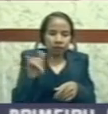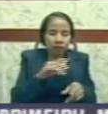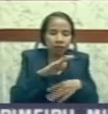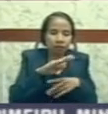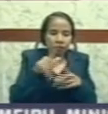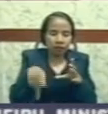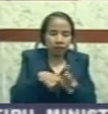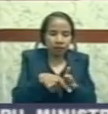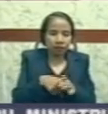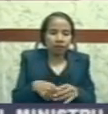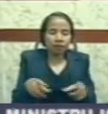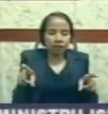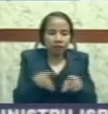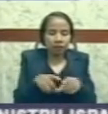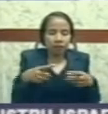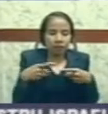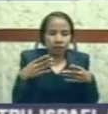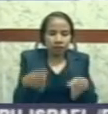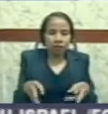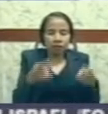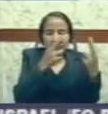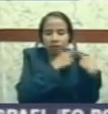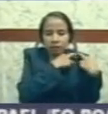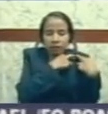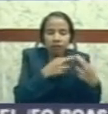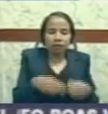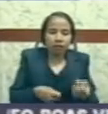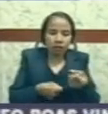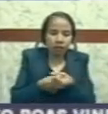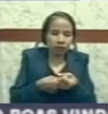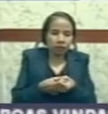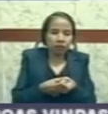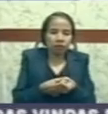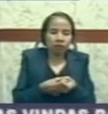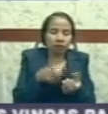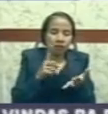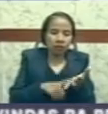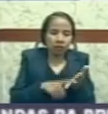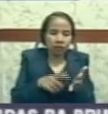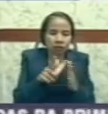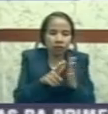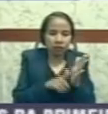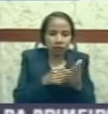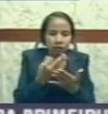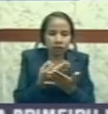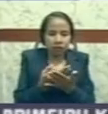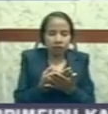A nesse deputado ia dever a tua contribuição e a discussão lei orçamento geral do